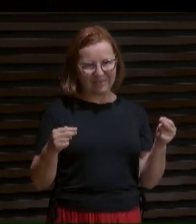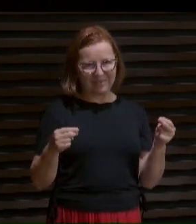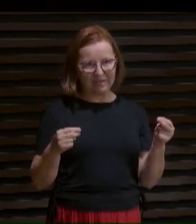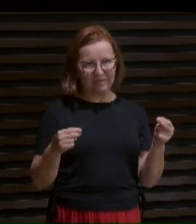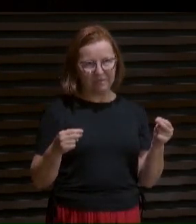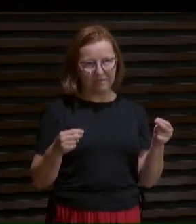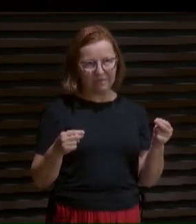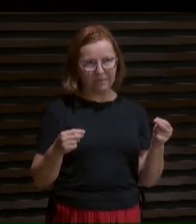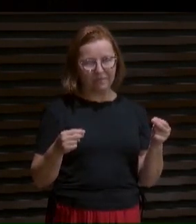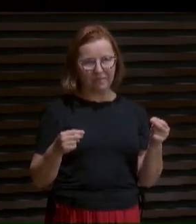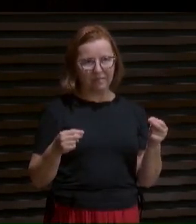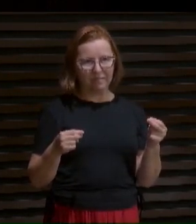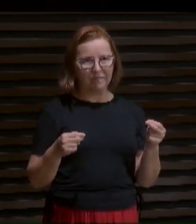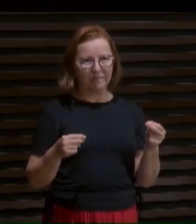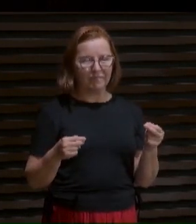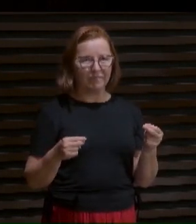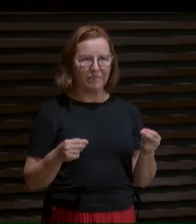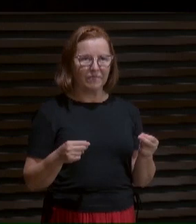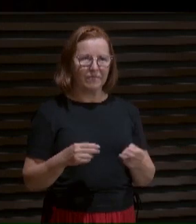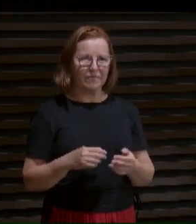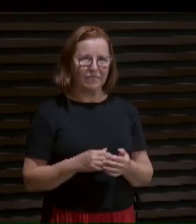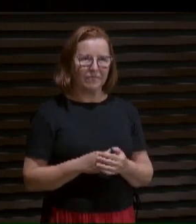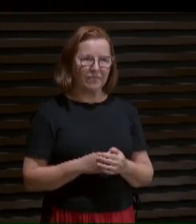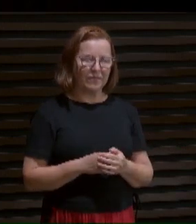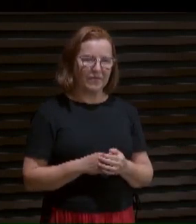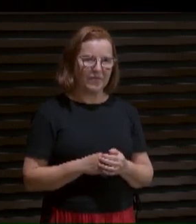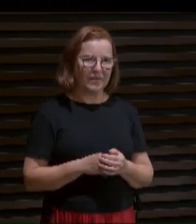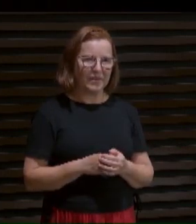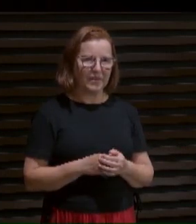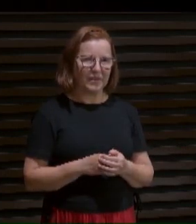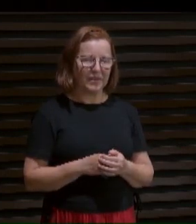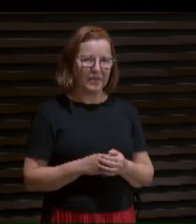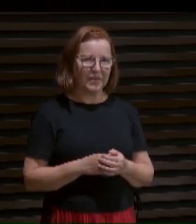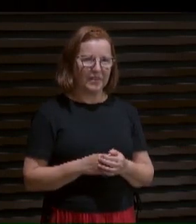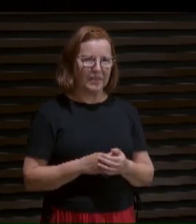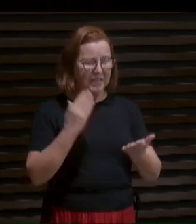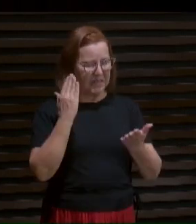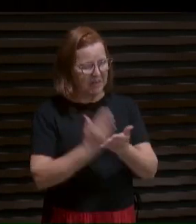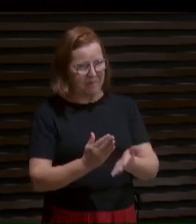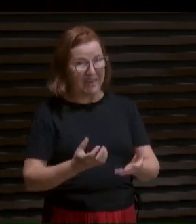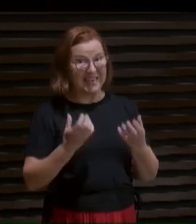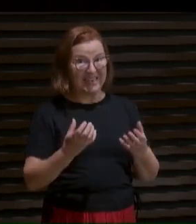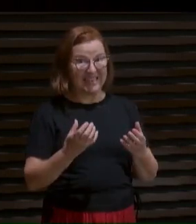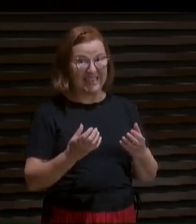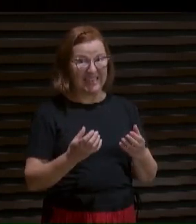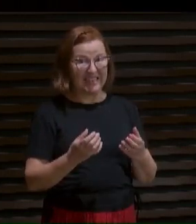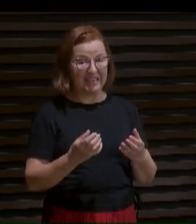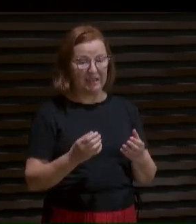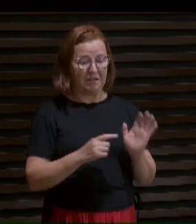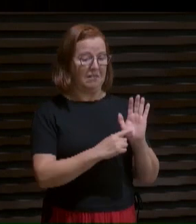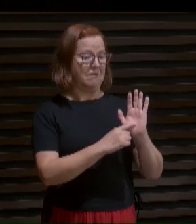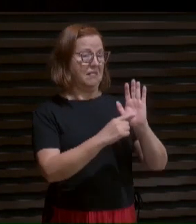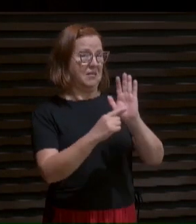de desestima, de sair do palco, de sair da